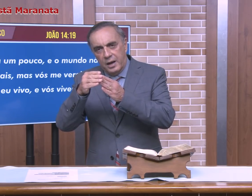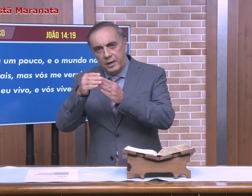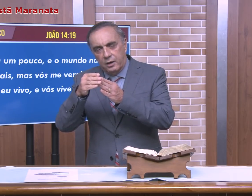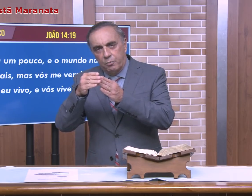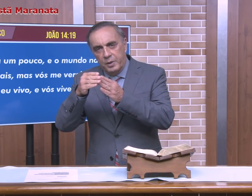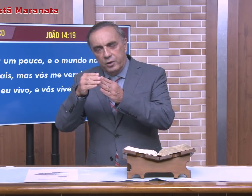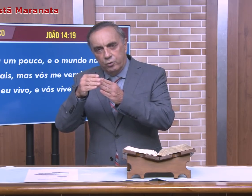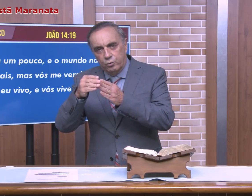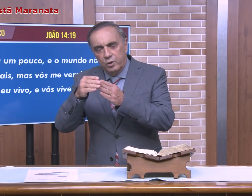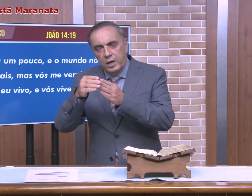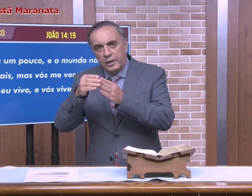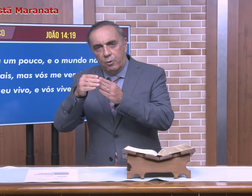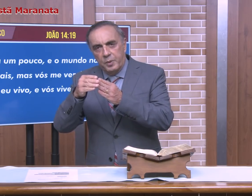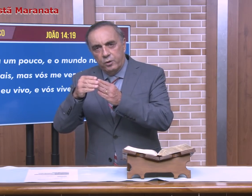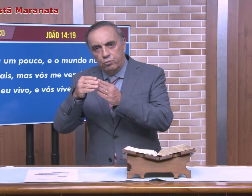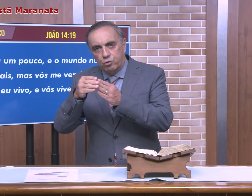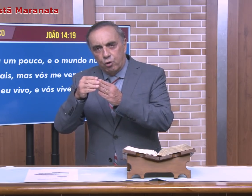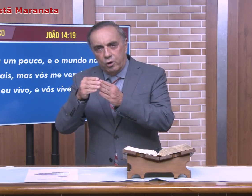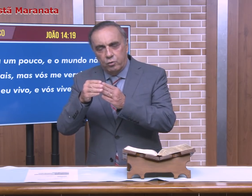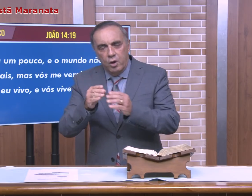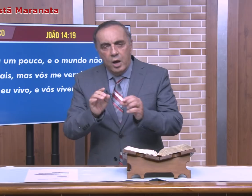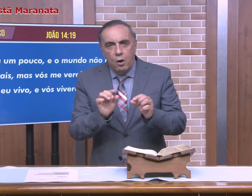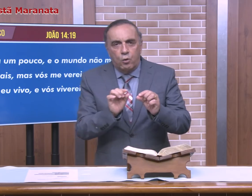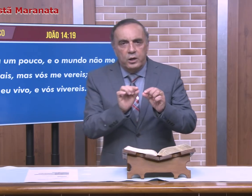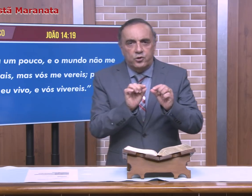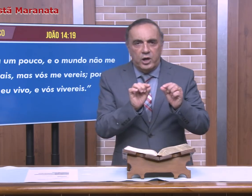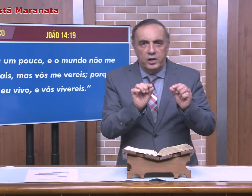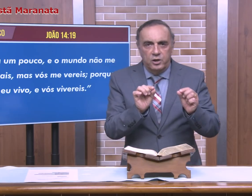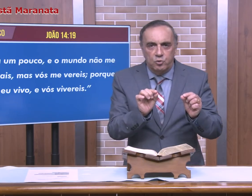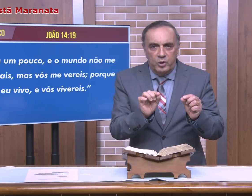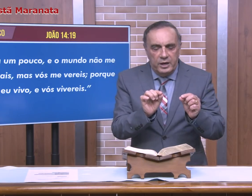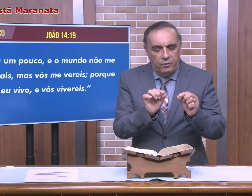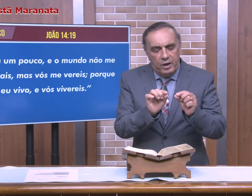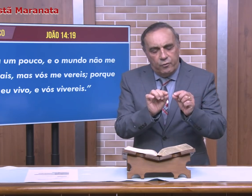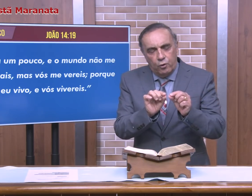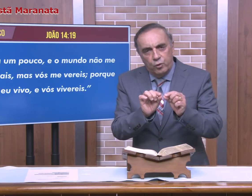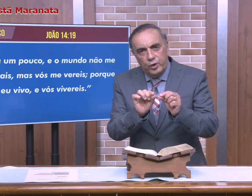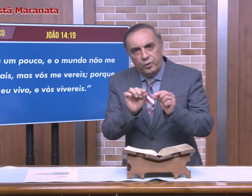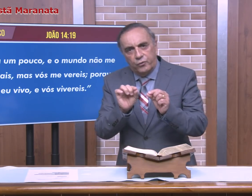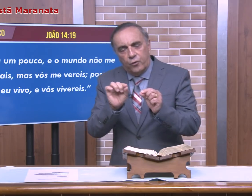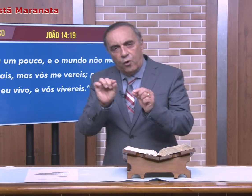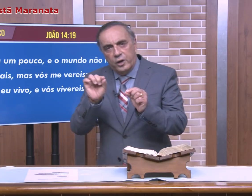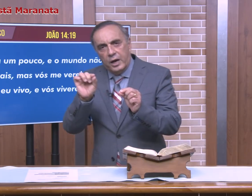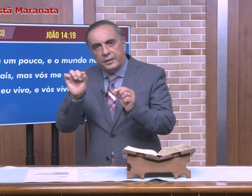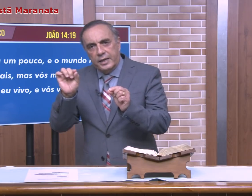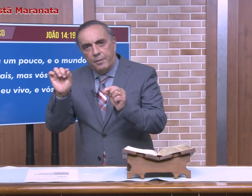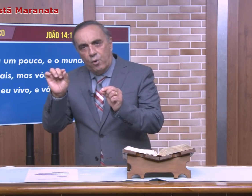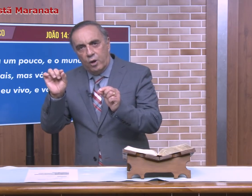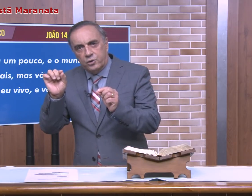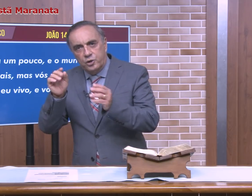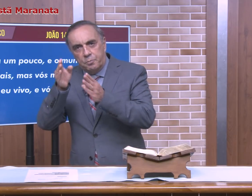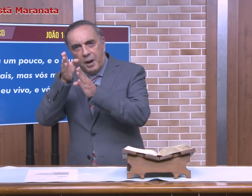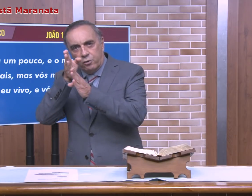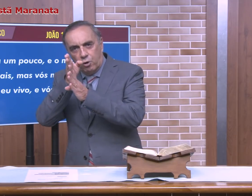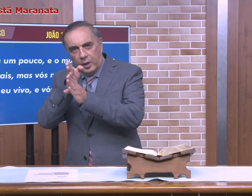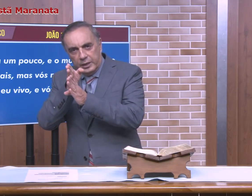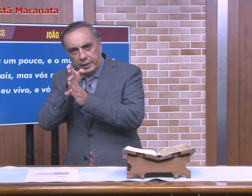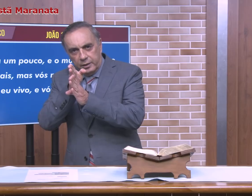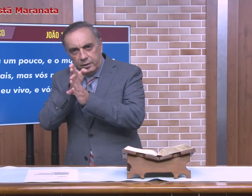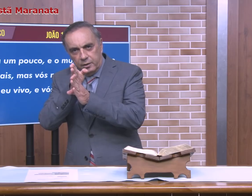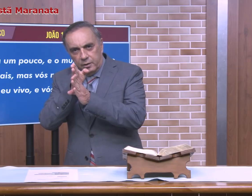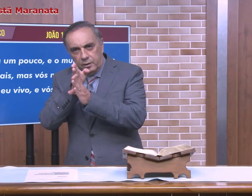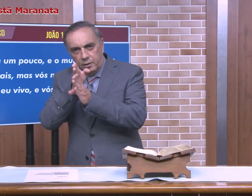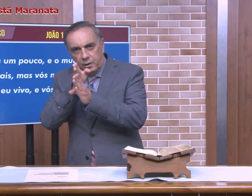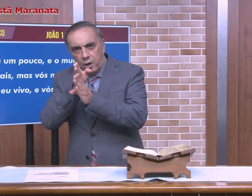morte marca um período que é o período histórico. O cristianismo, ele evoluiu e foi até a morte e parou